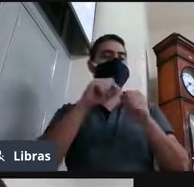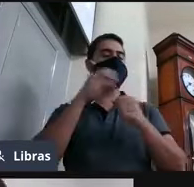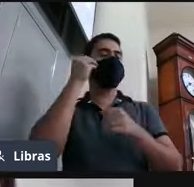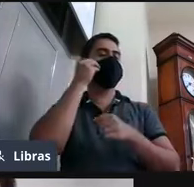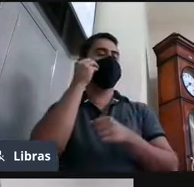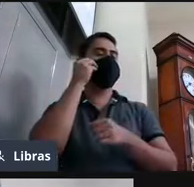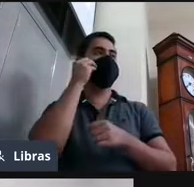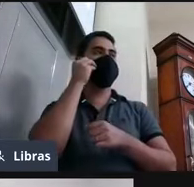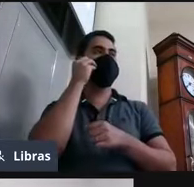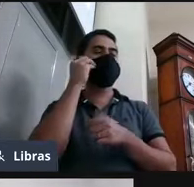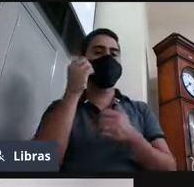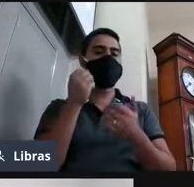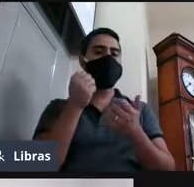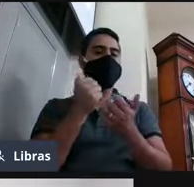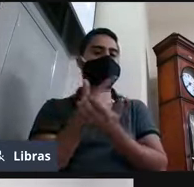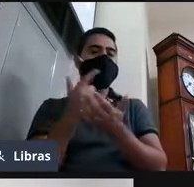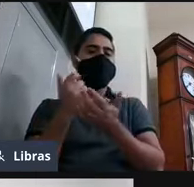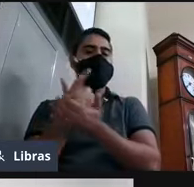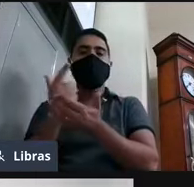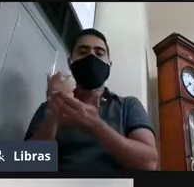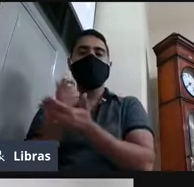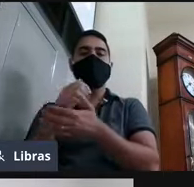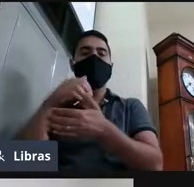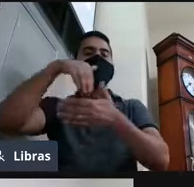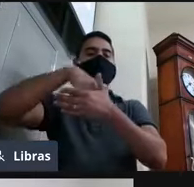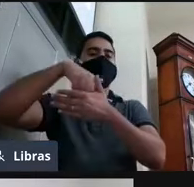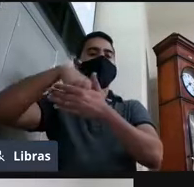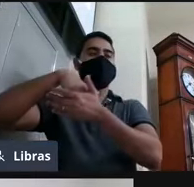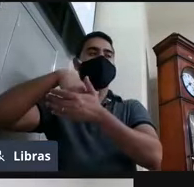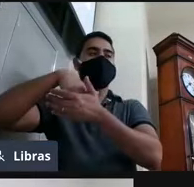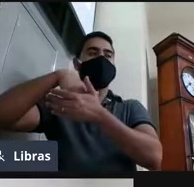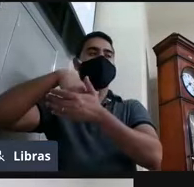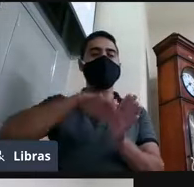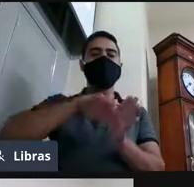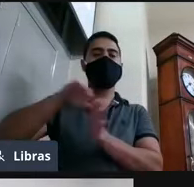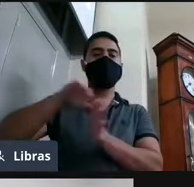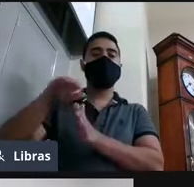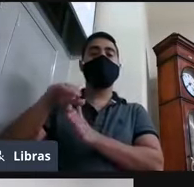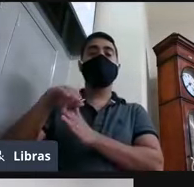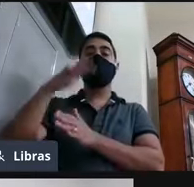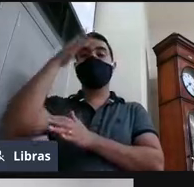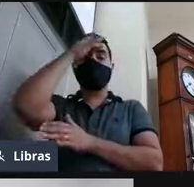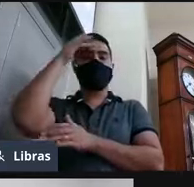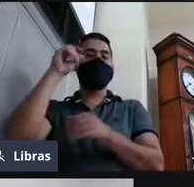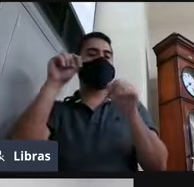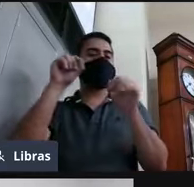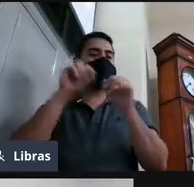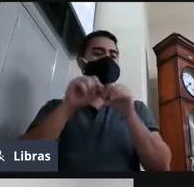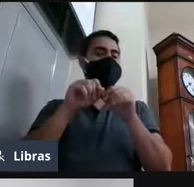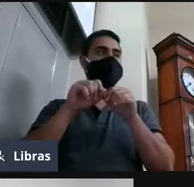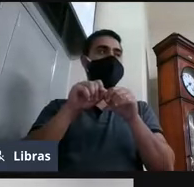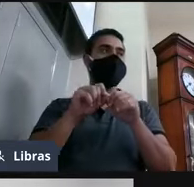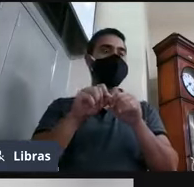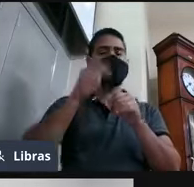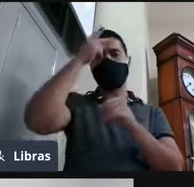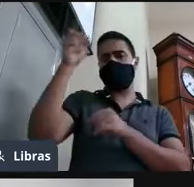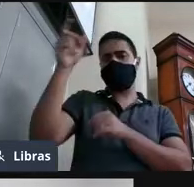tentando comprar uma eleição e tirar um homem que está fazendo um serviço